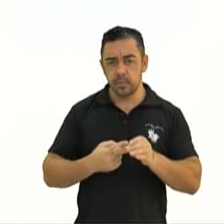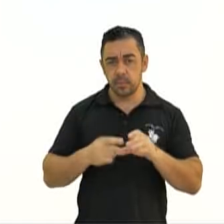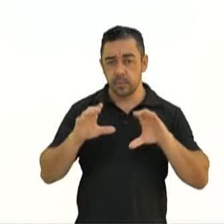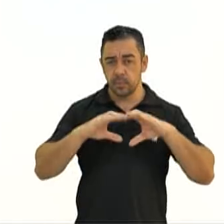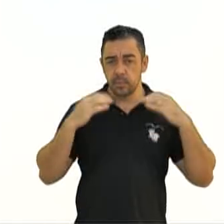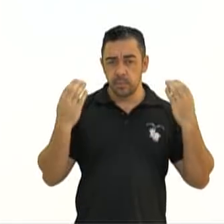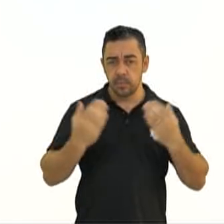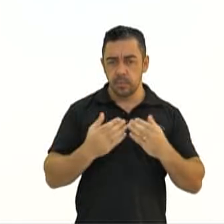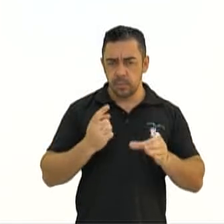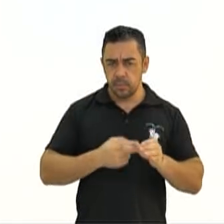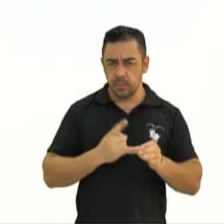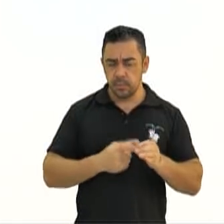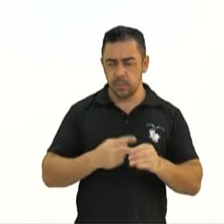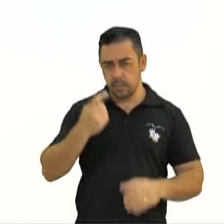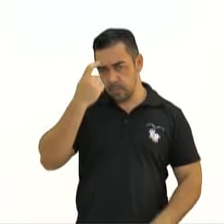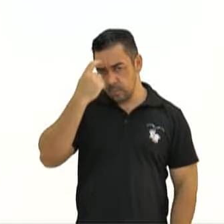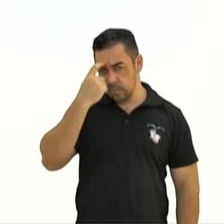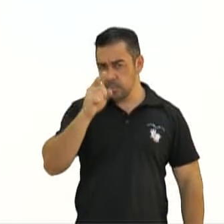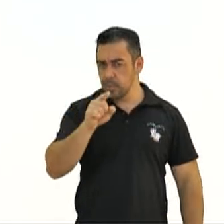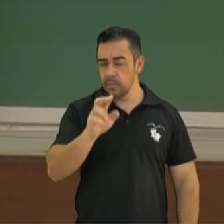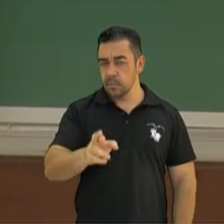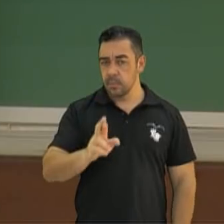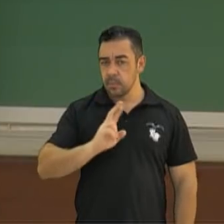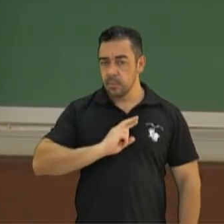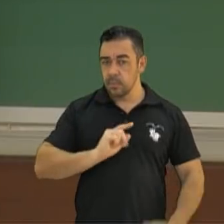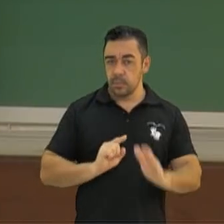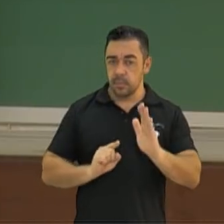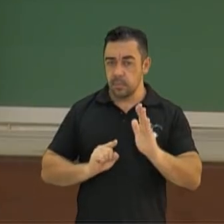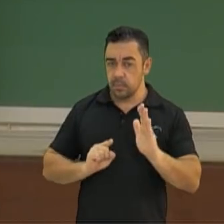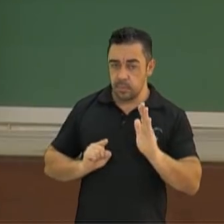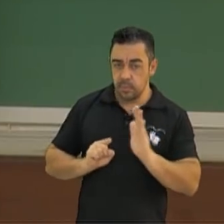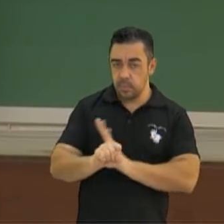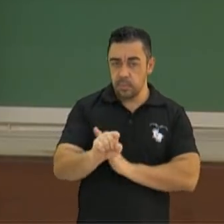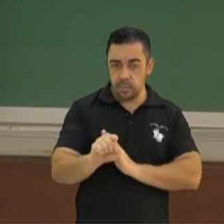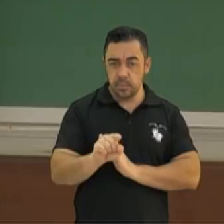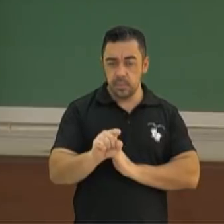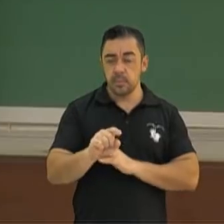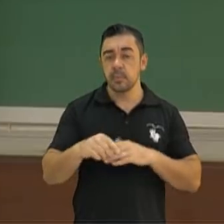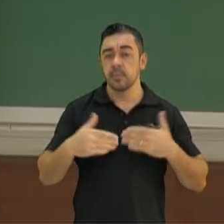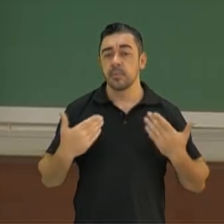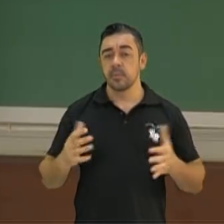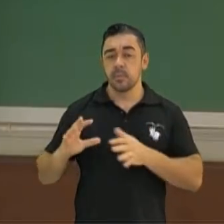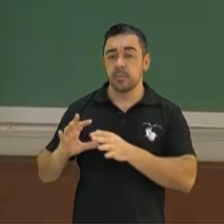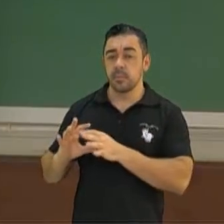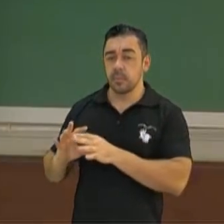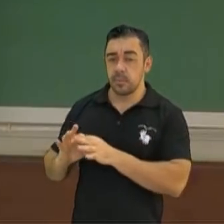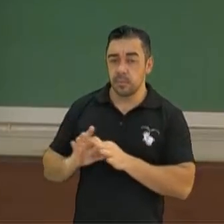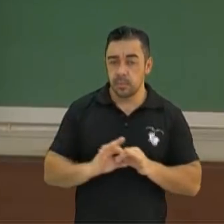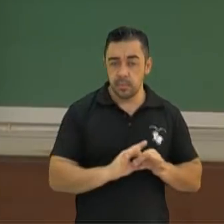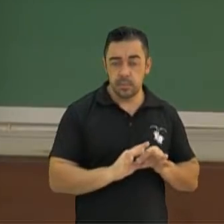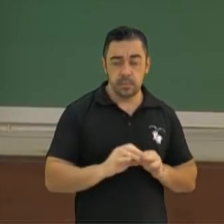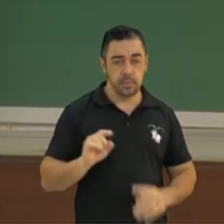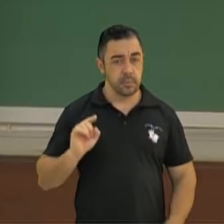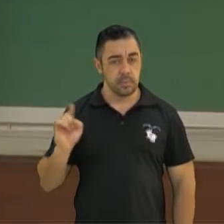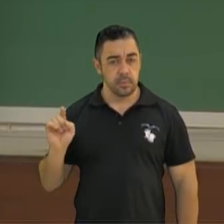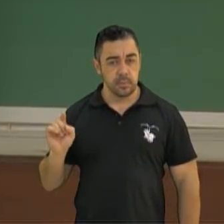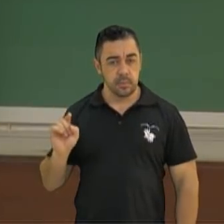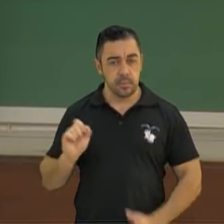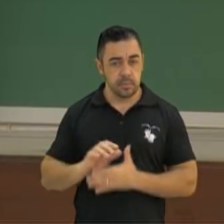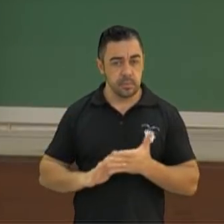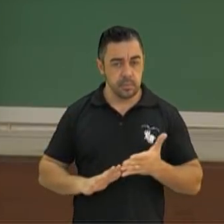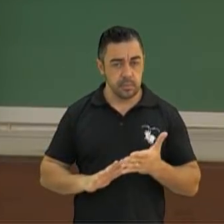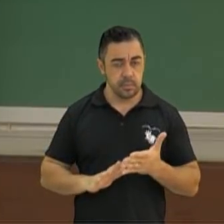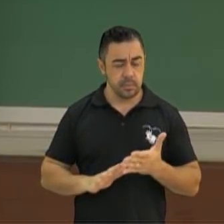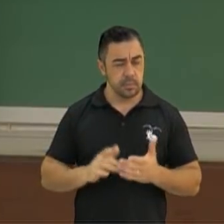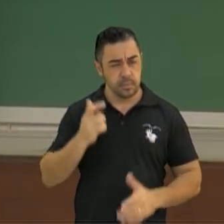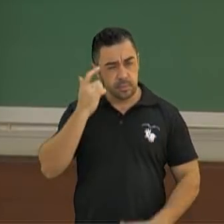da cidade. Pensa bem na pergunta que ele fez e no contexto do exercício, tá bom?